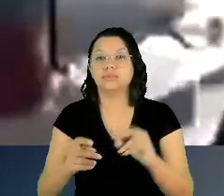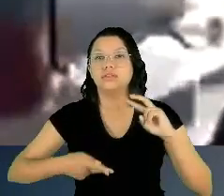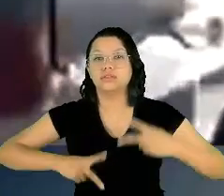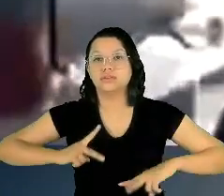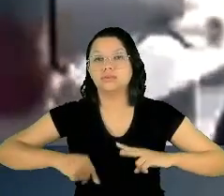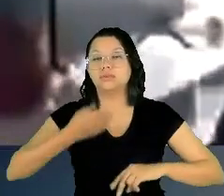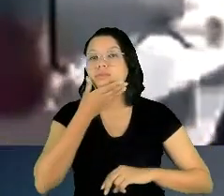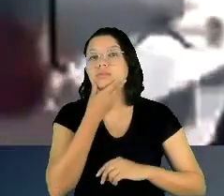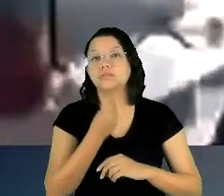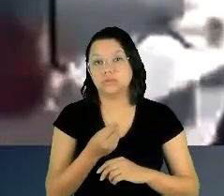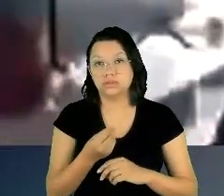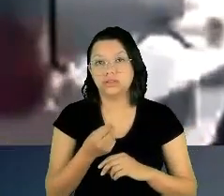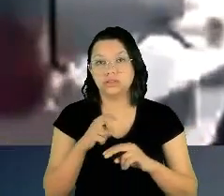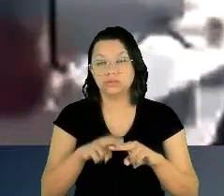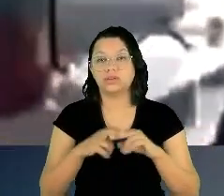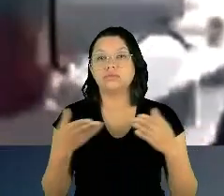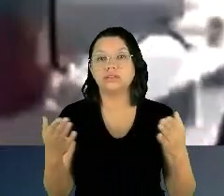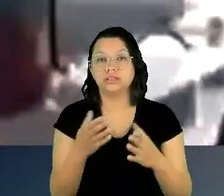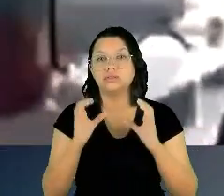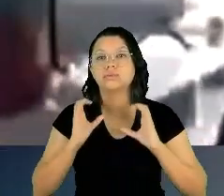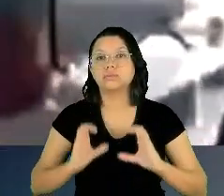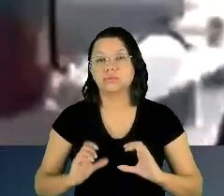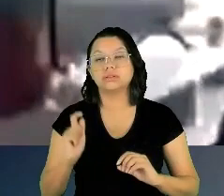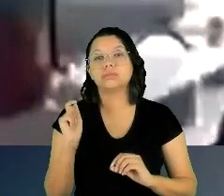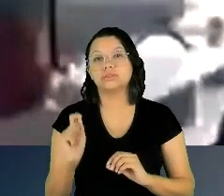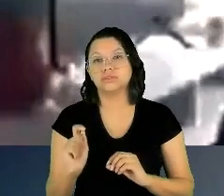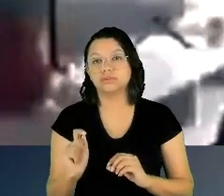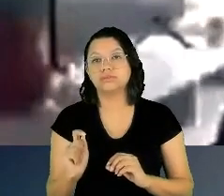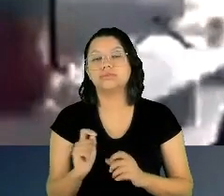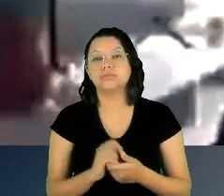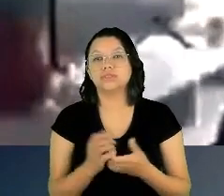papel desse comportamento, né?